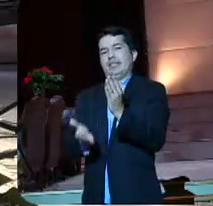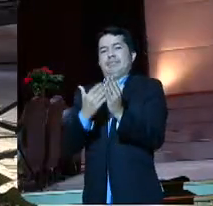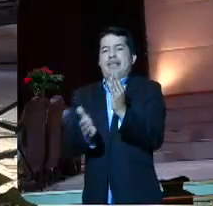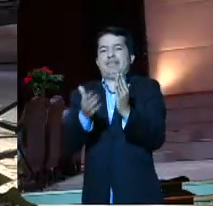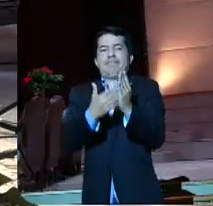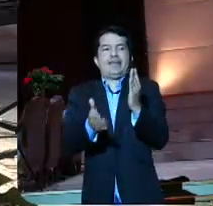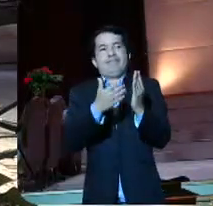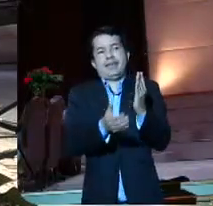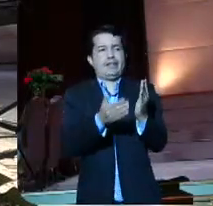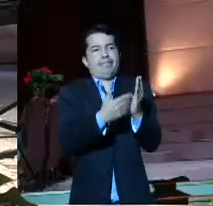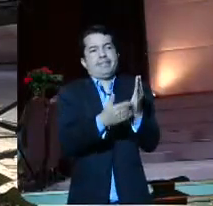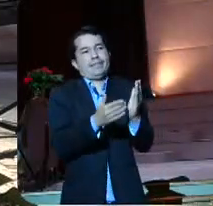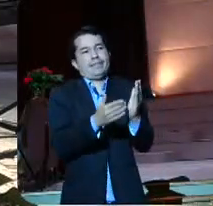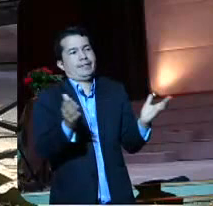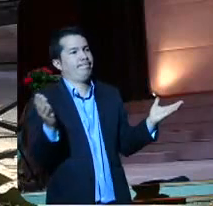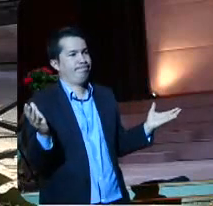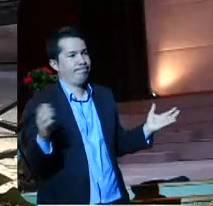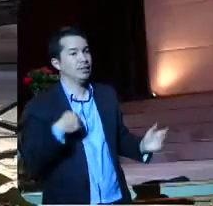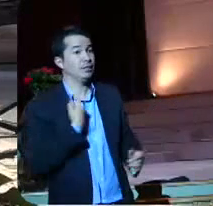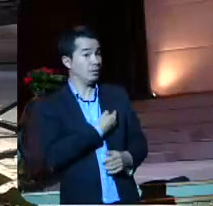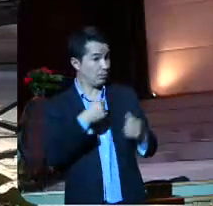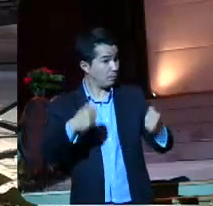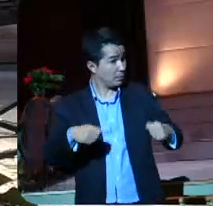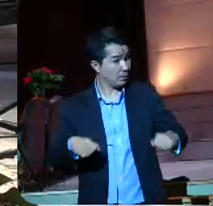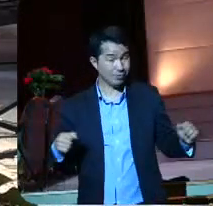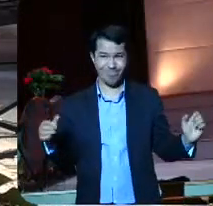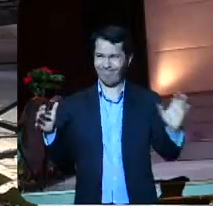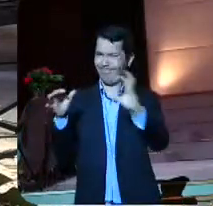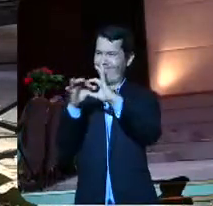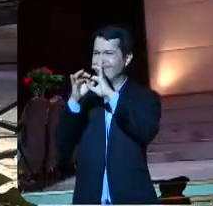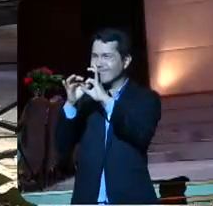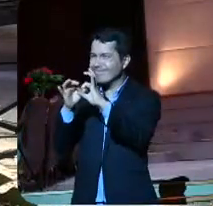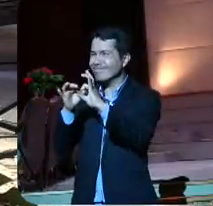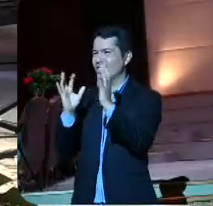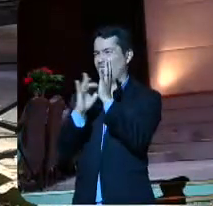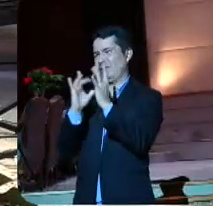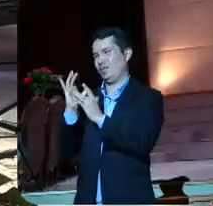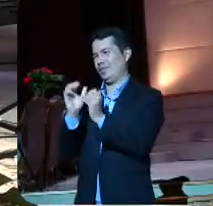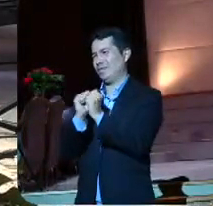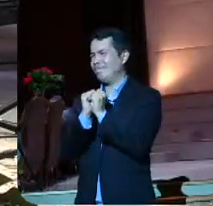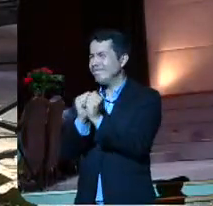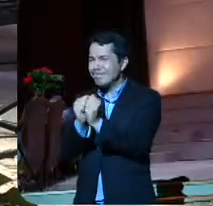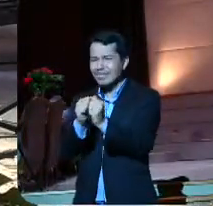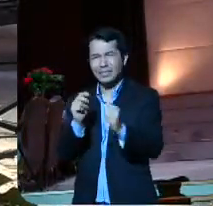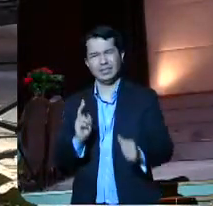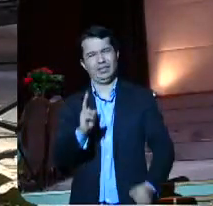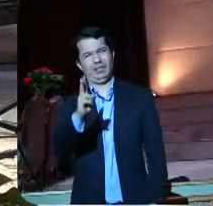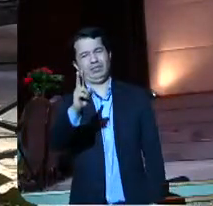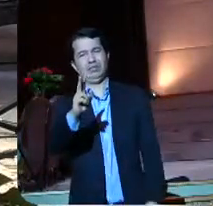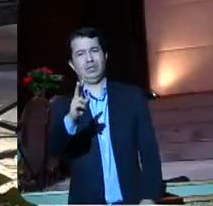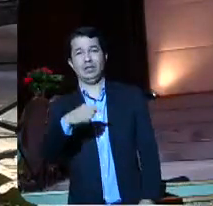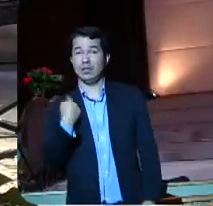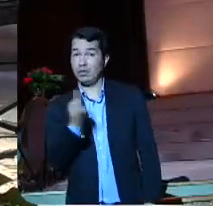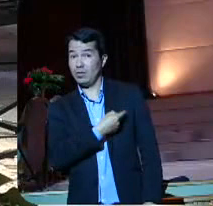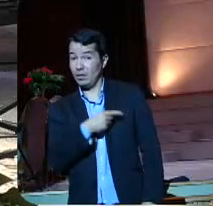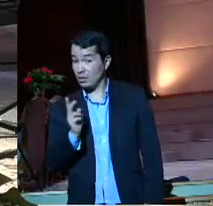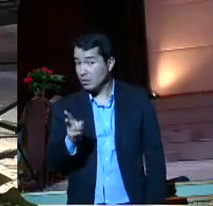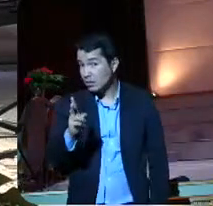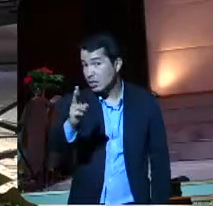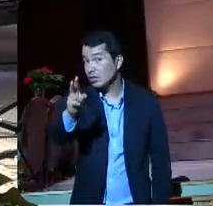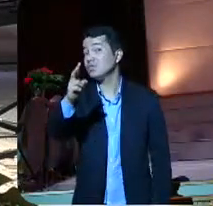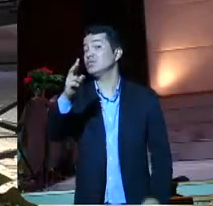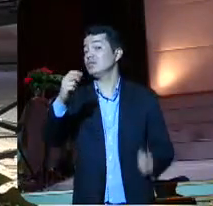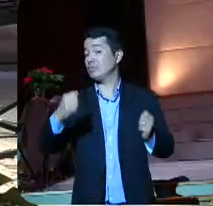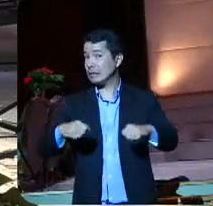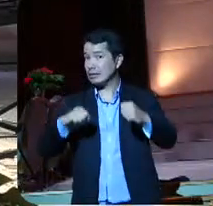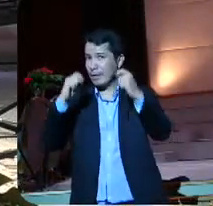O que a Bíblia vai ensinar para mim é que não tem jeito da gente não falhar nos processos